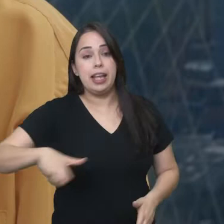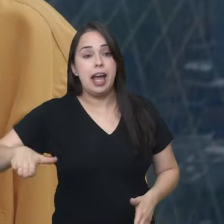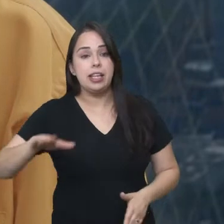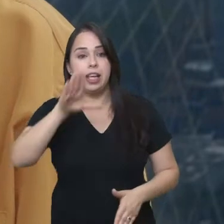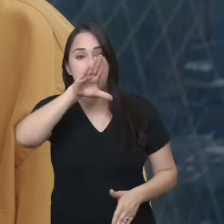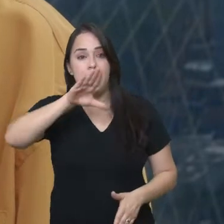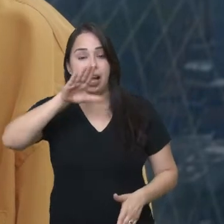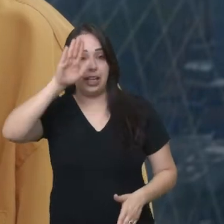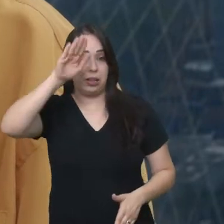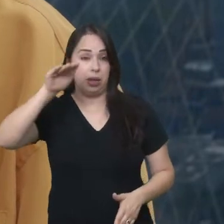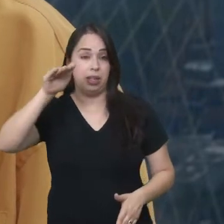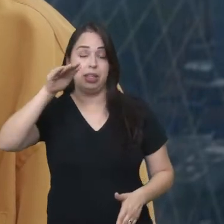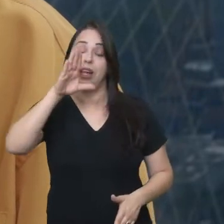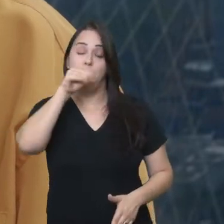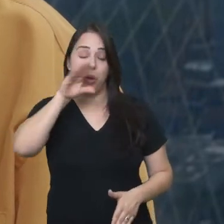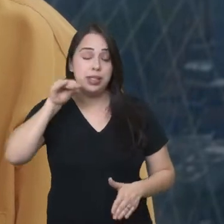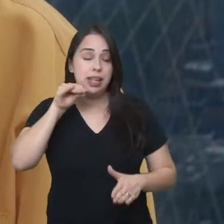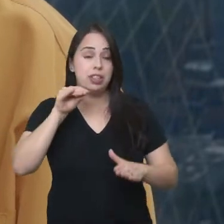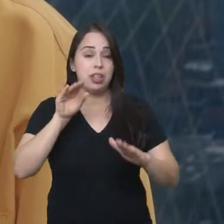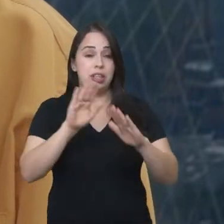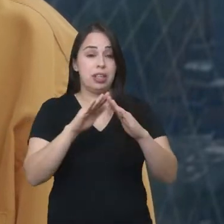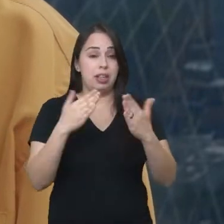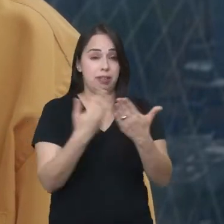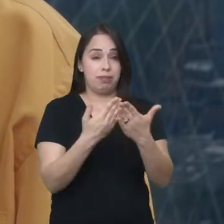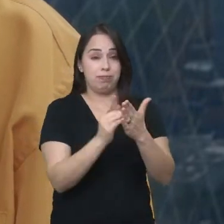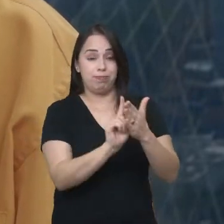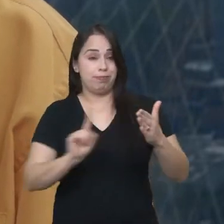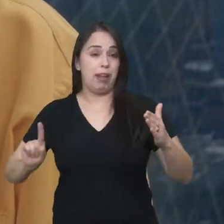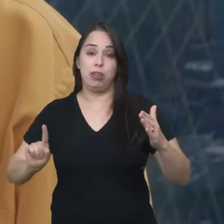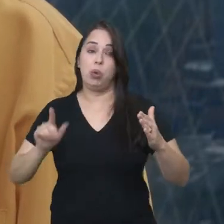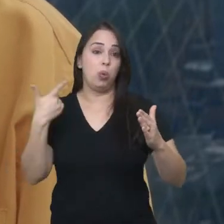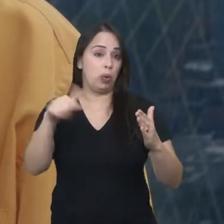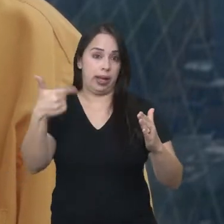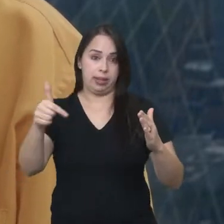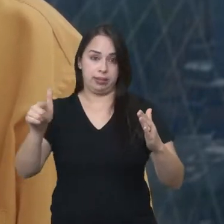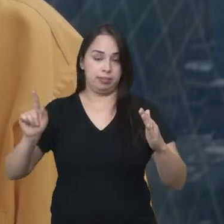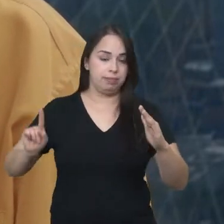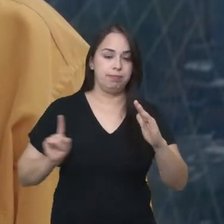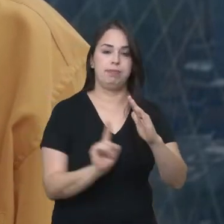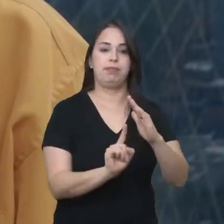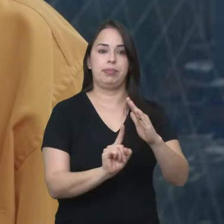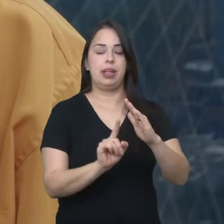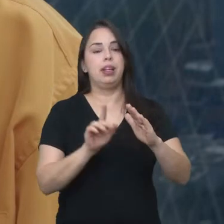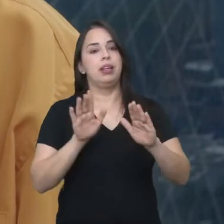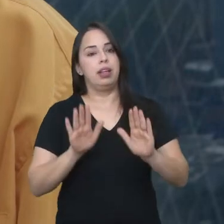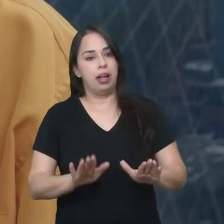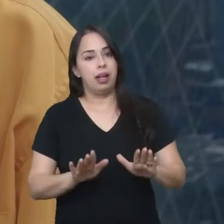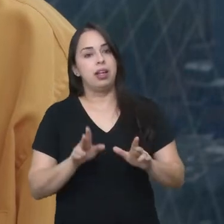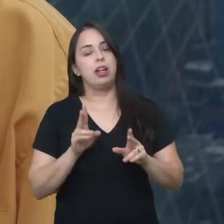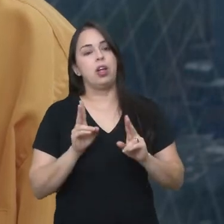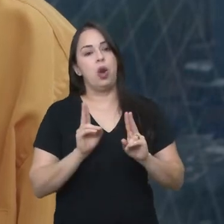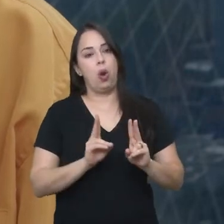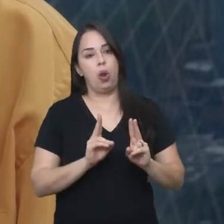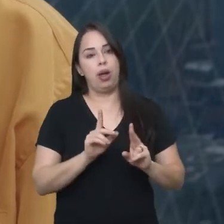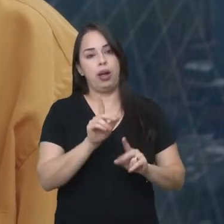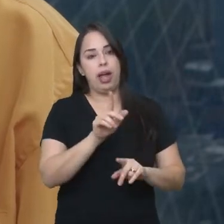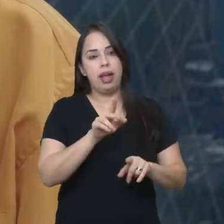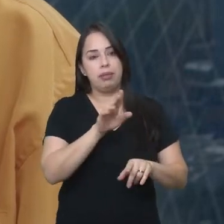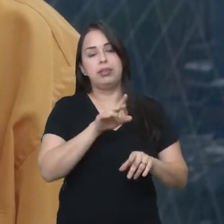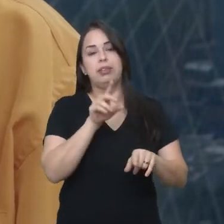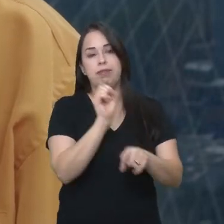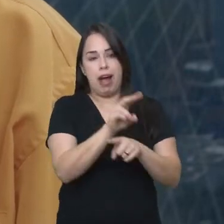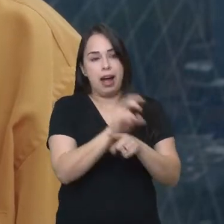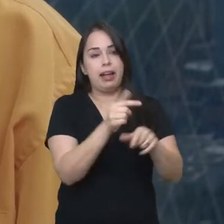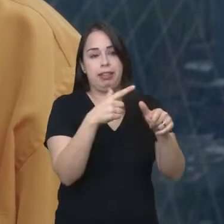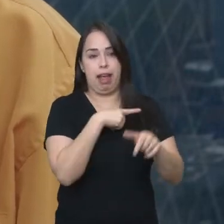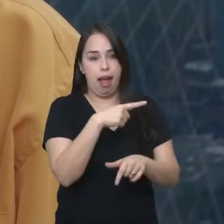de vaga, né, falta de ofertar a vaga para criança ou para adolescente. Nós temos sim situações de criança fora da escola, criança